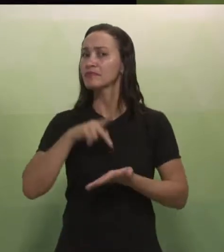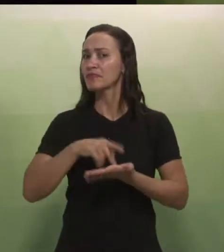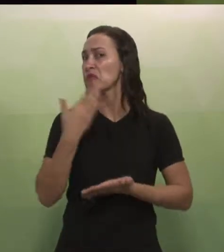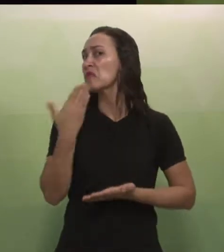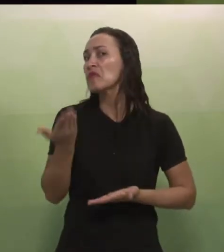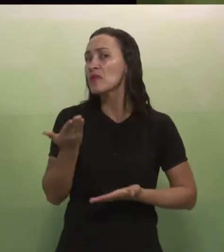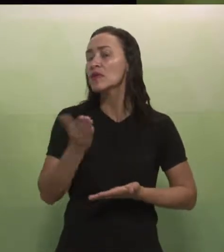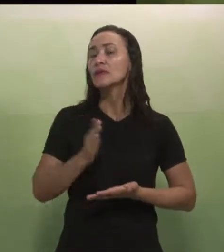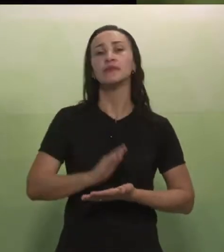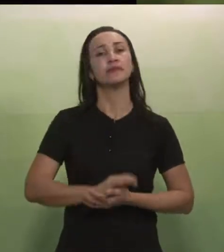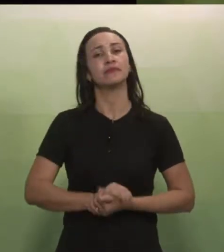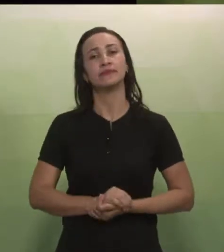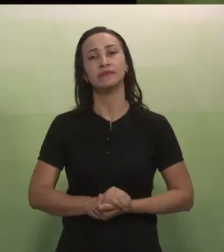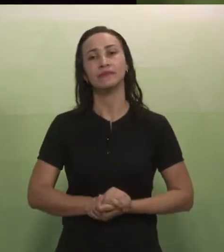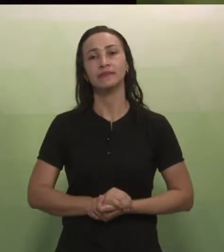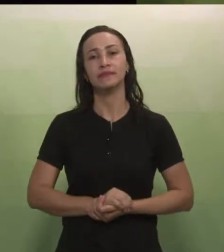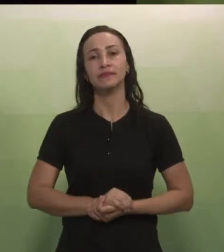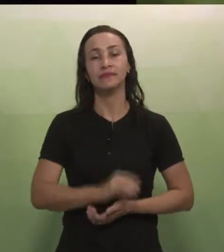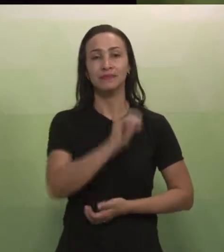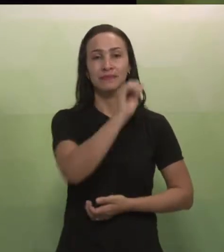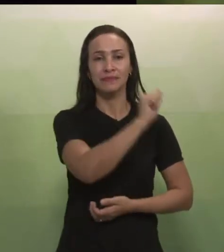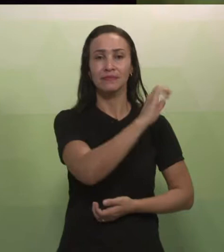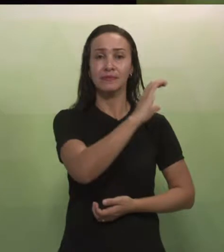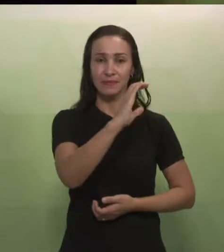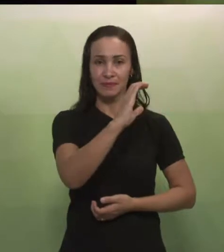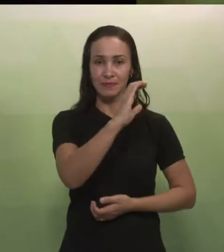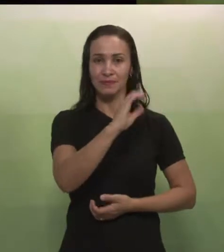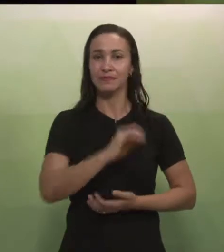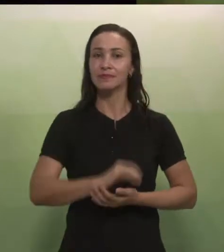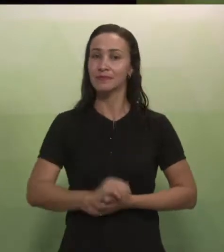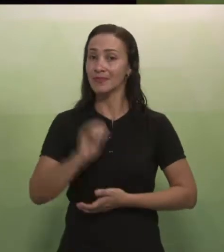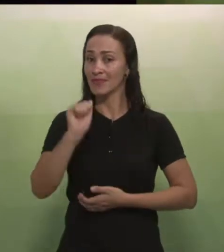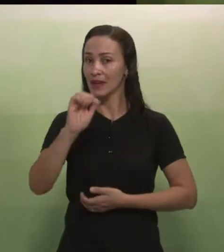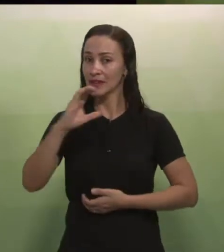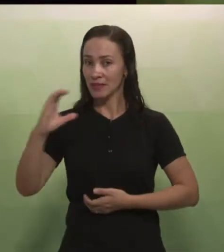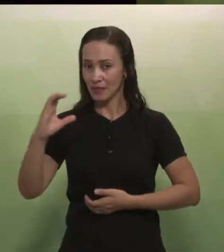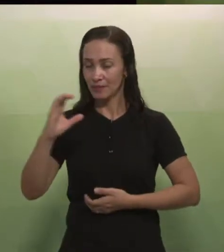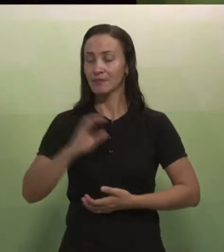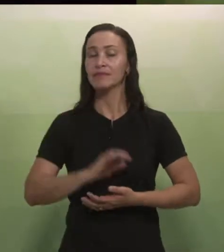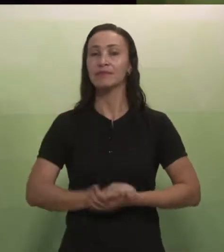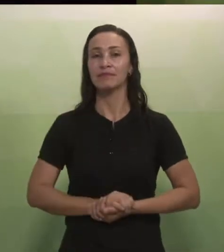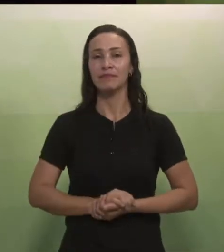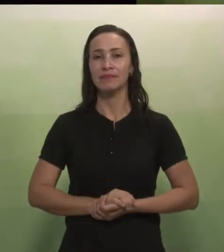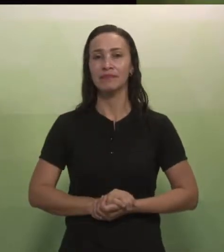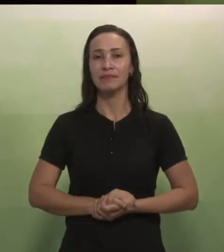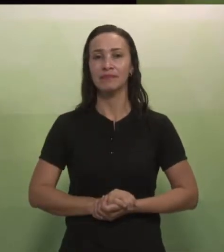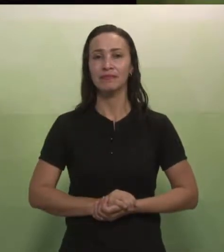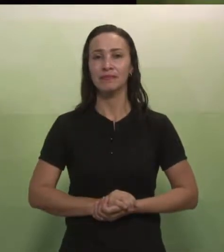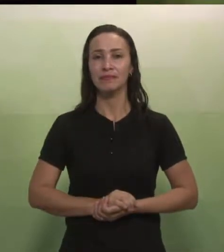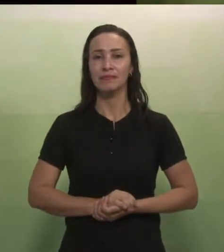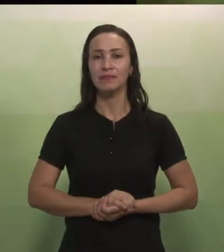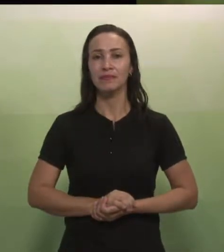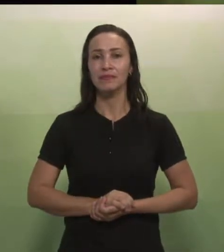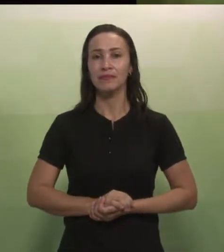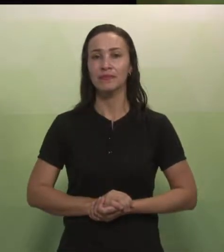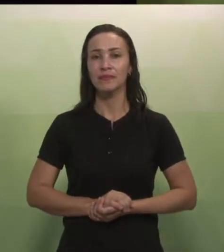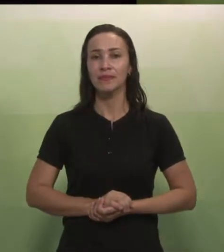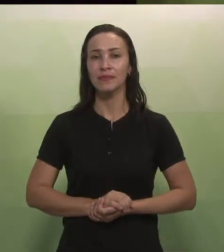verdades? O ACC e o AC, o exercício, de